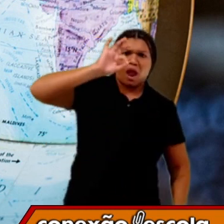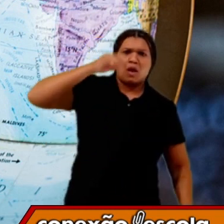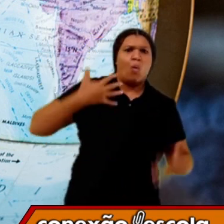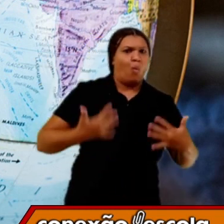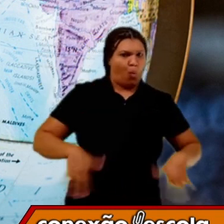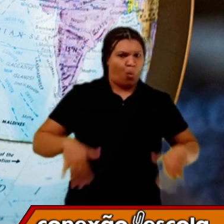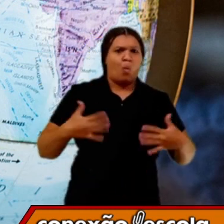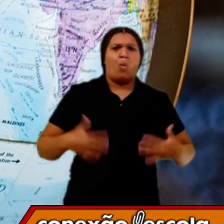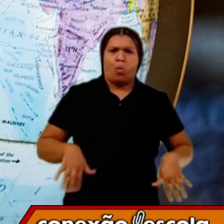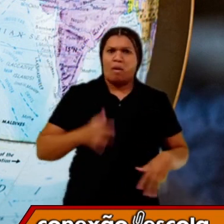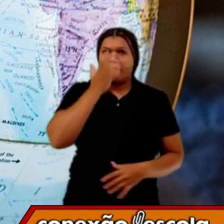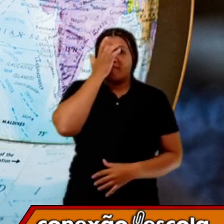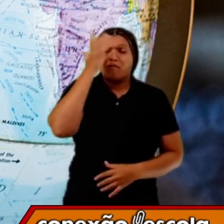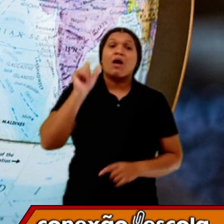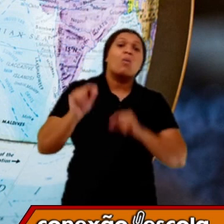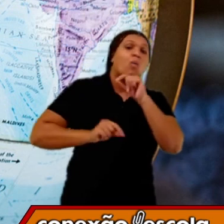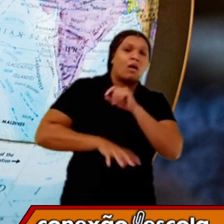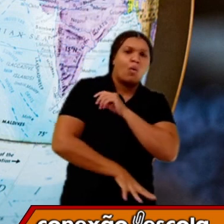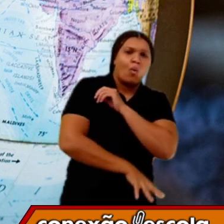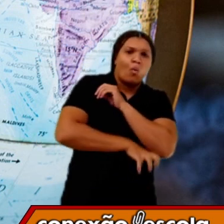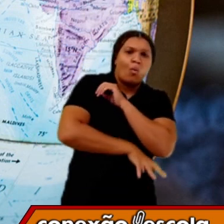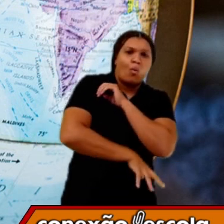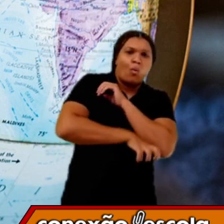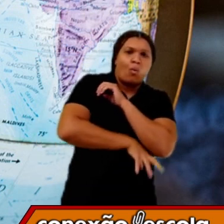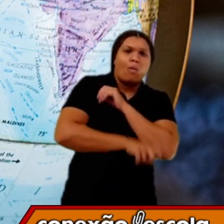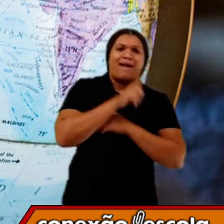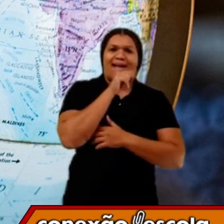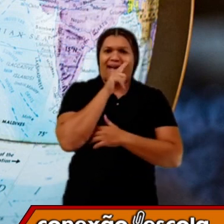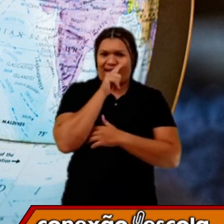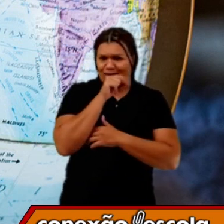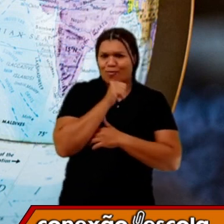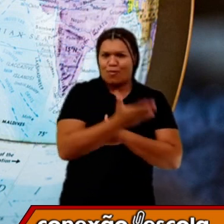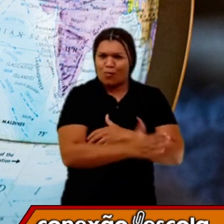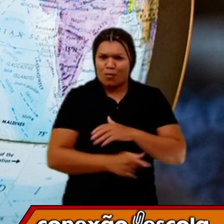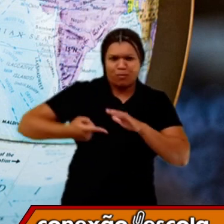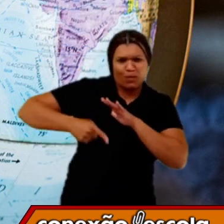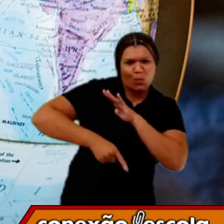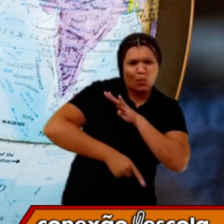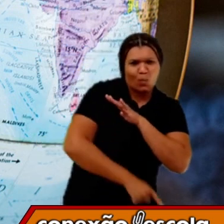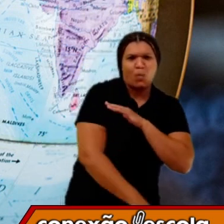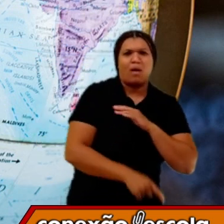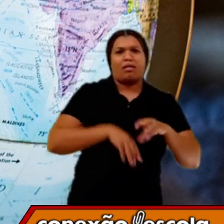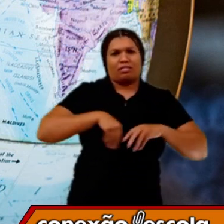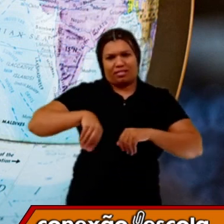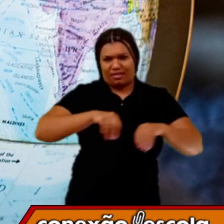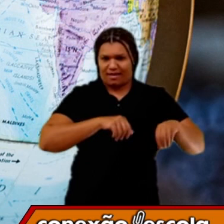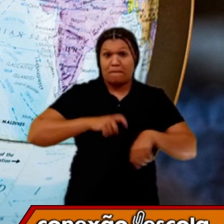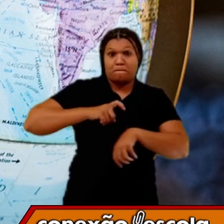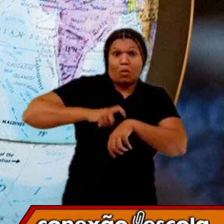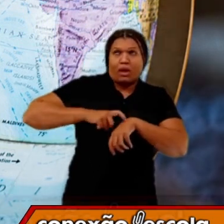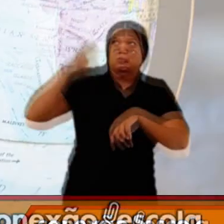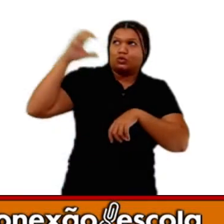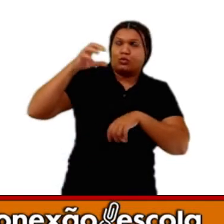a captação de água nos aquíferos subterrâneos durante os períodos de estiagem, tá bom?